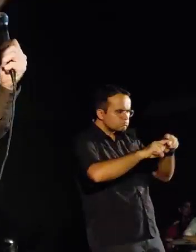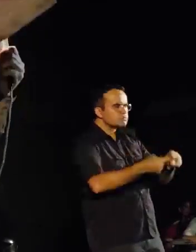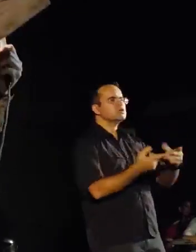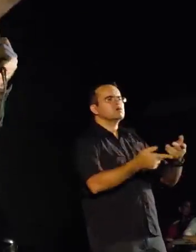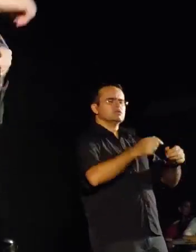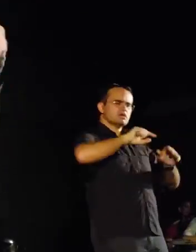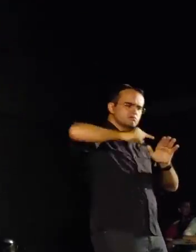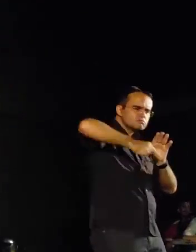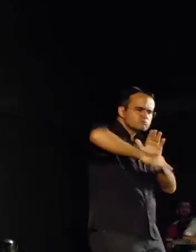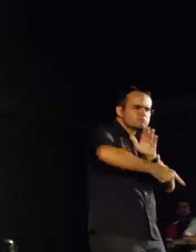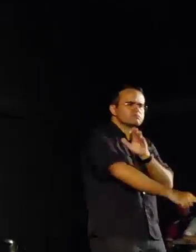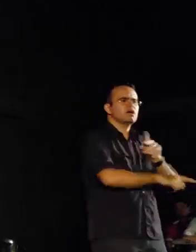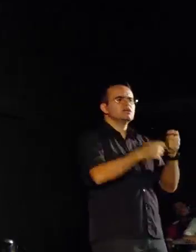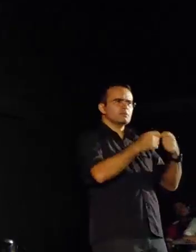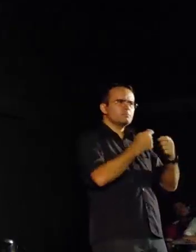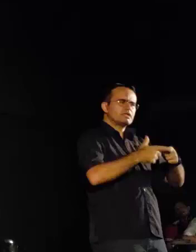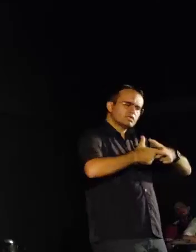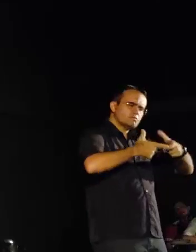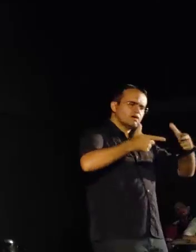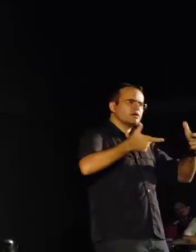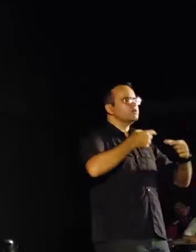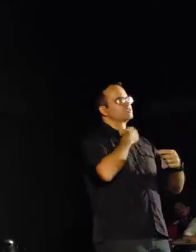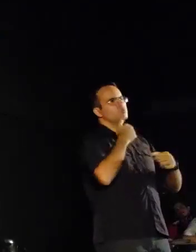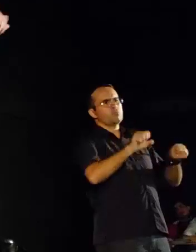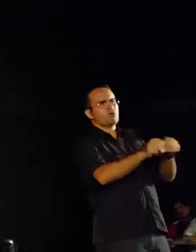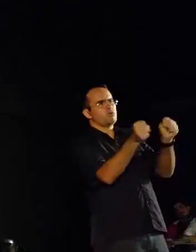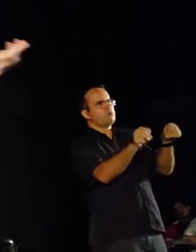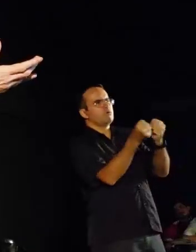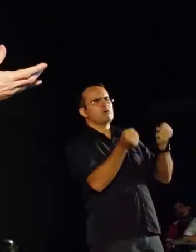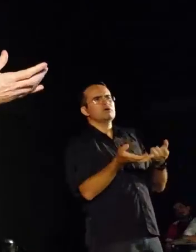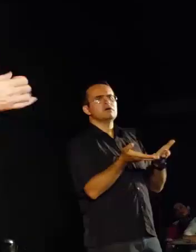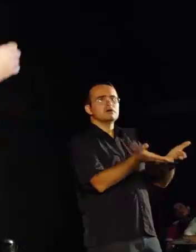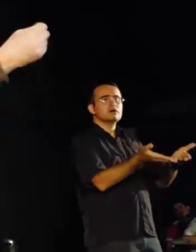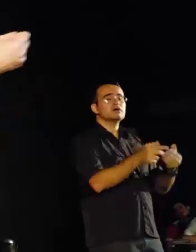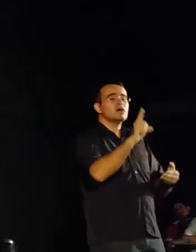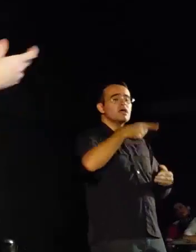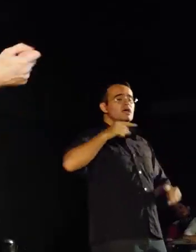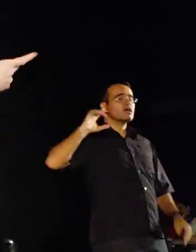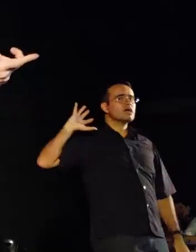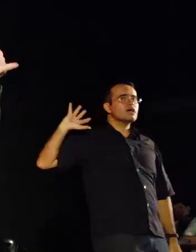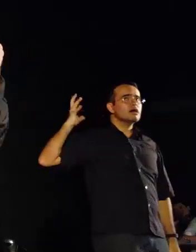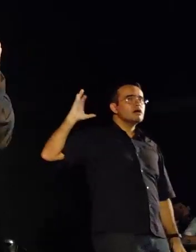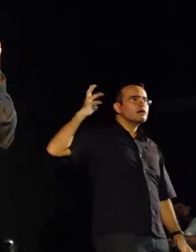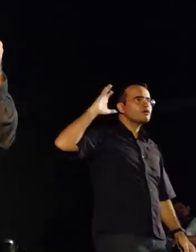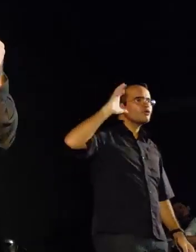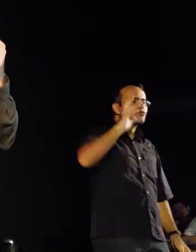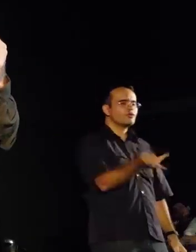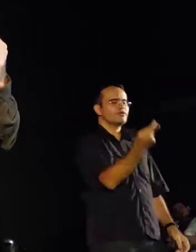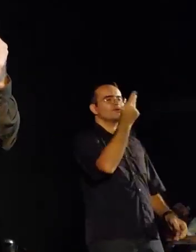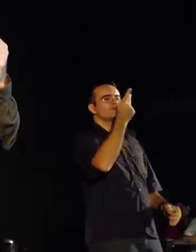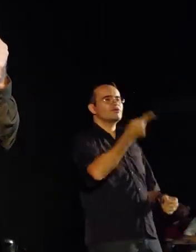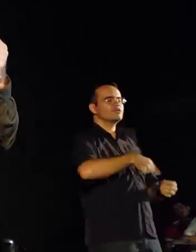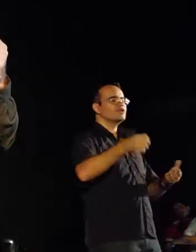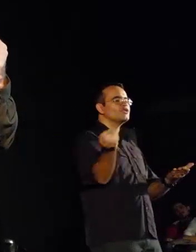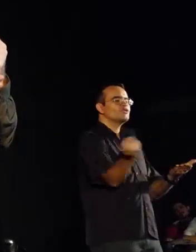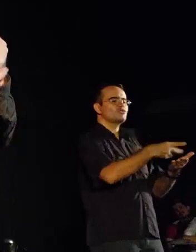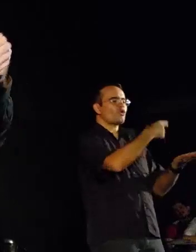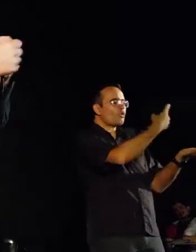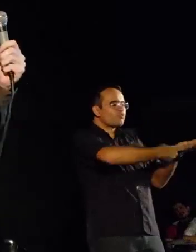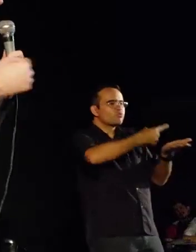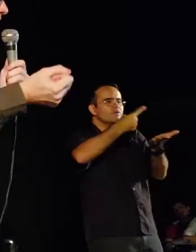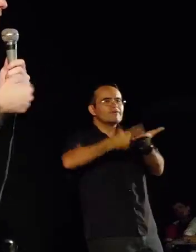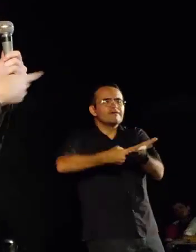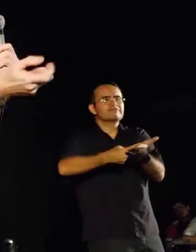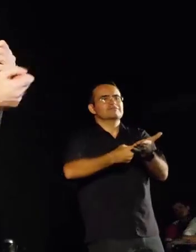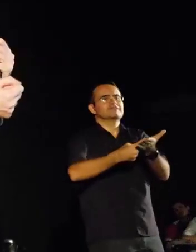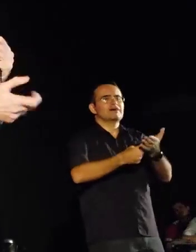desenvolvidas, aprofundadas, mas não destroçadas. Certo? Isso é o resultado desse sistema de pactos da Nova República. Desse sistema